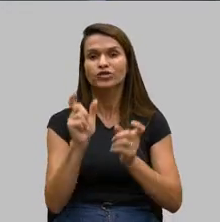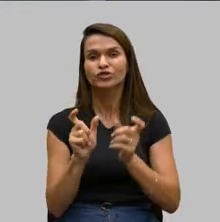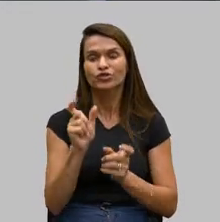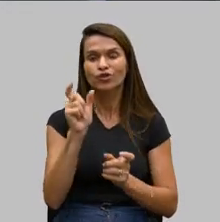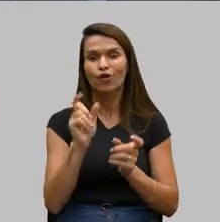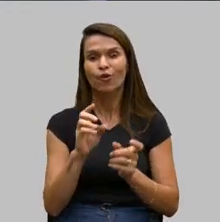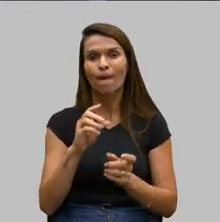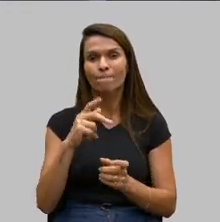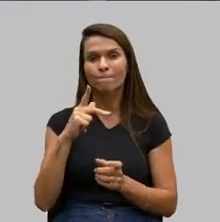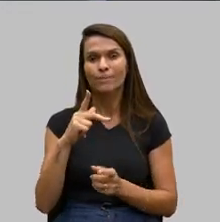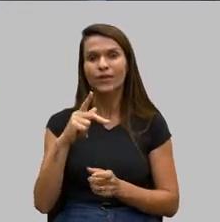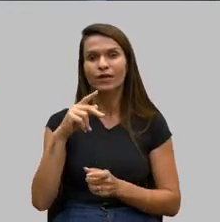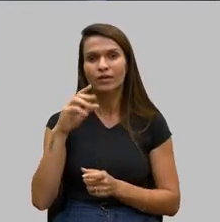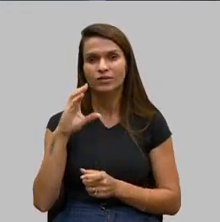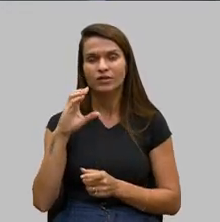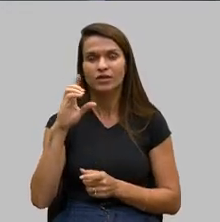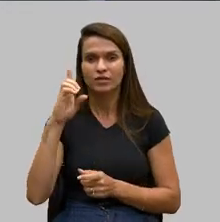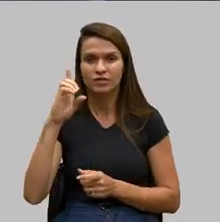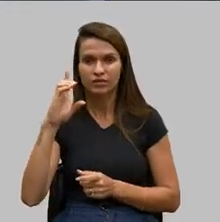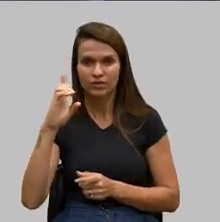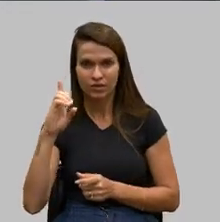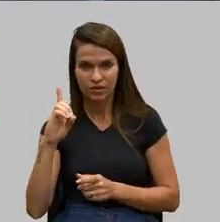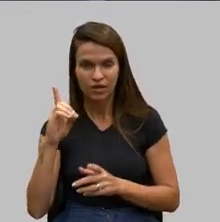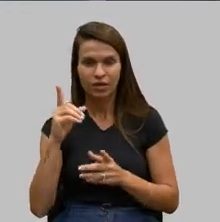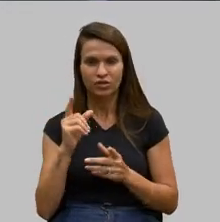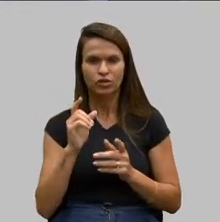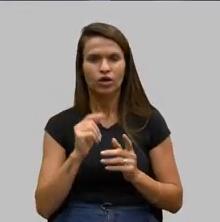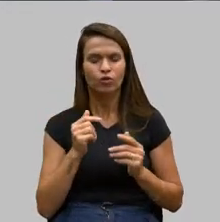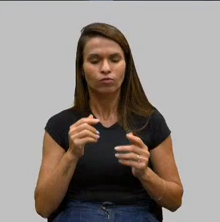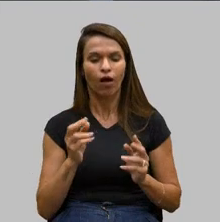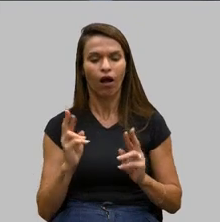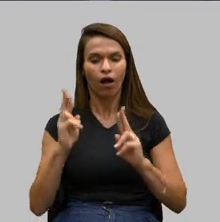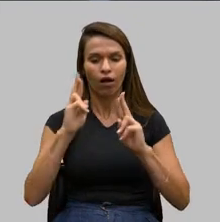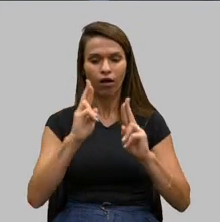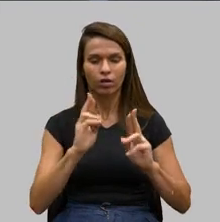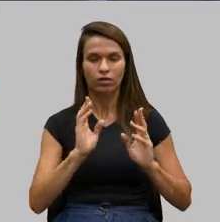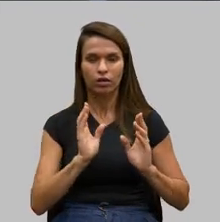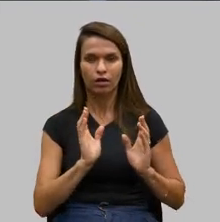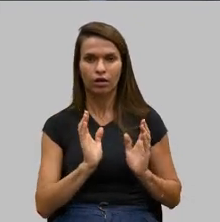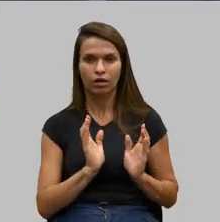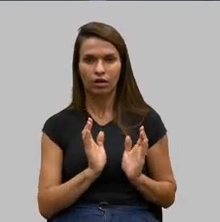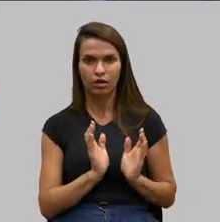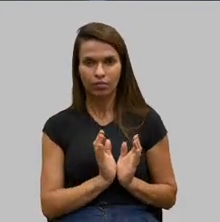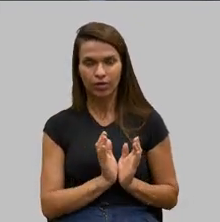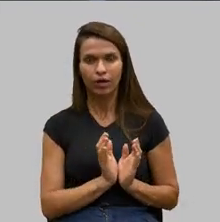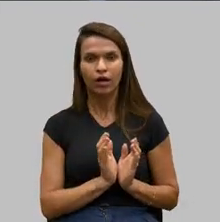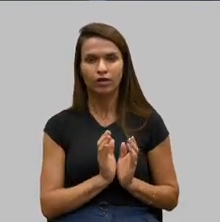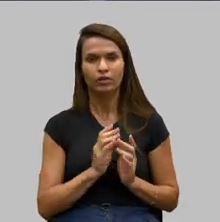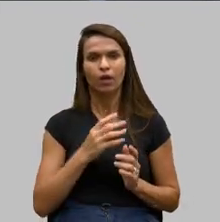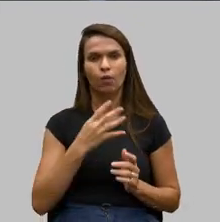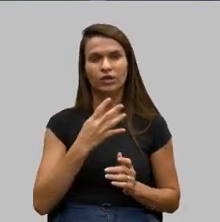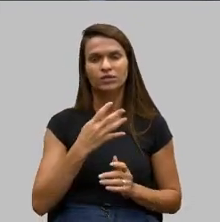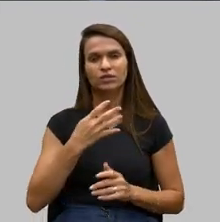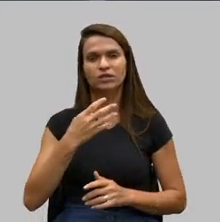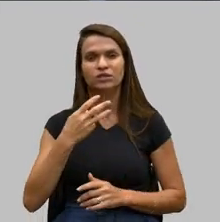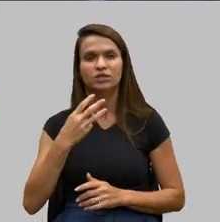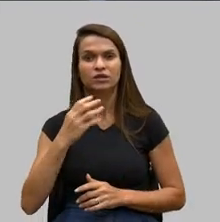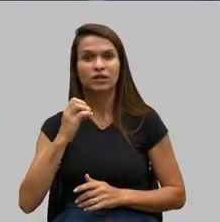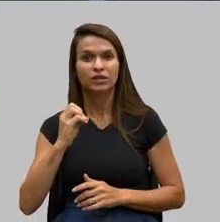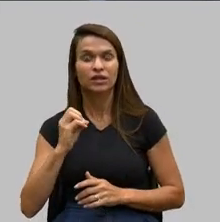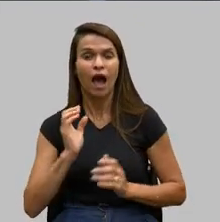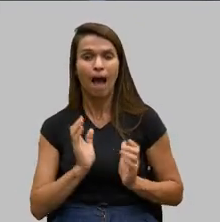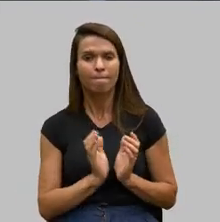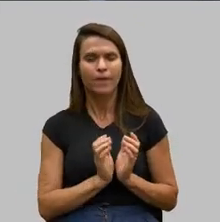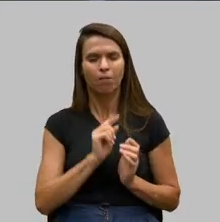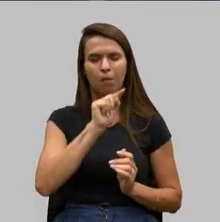só na qualidade de presidente da AP de Belo Horizonte mas também falando em nome aí das 430 pais espalhadas pelo Estado de Minas